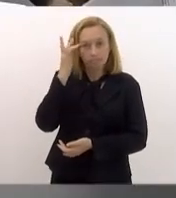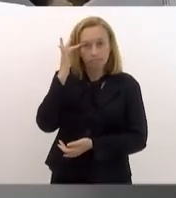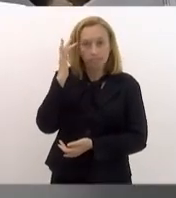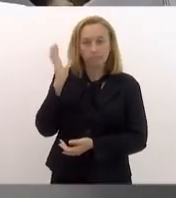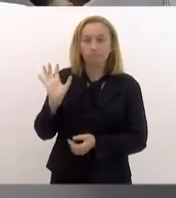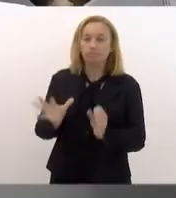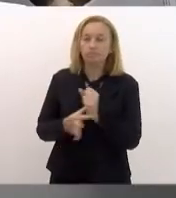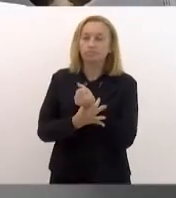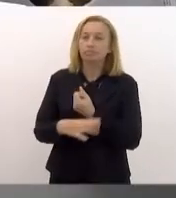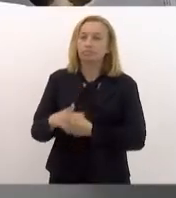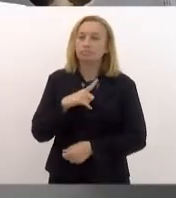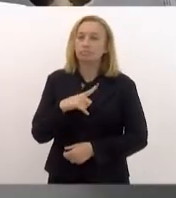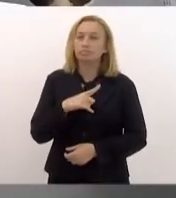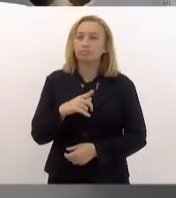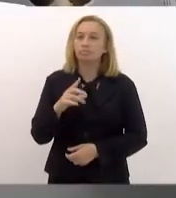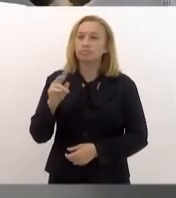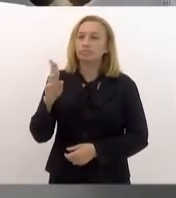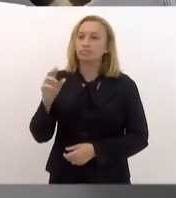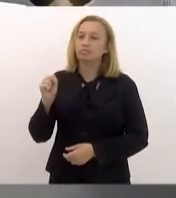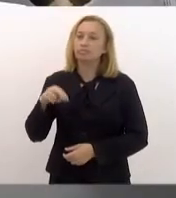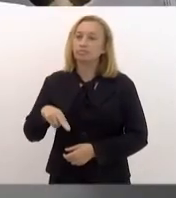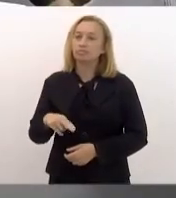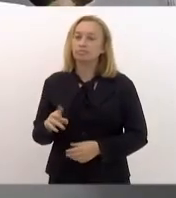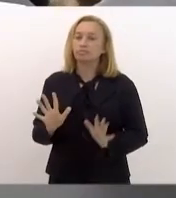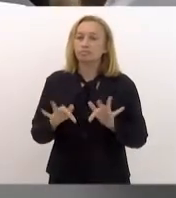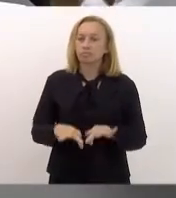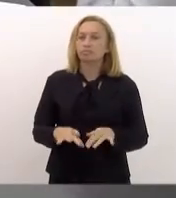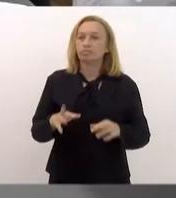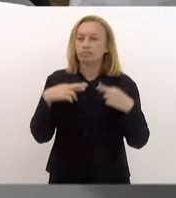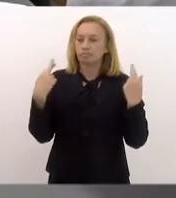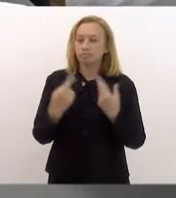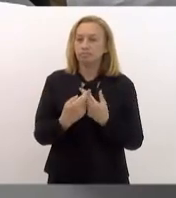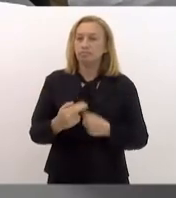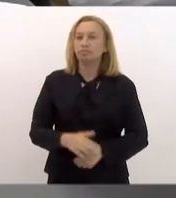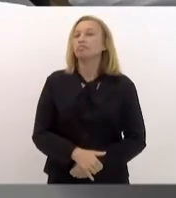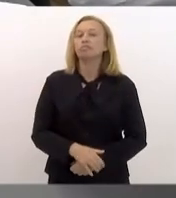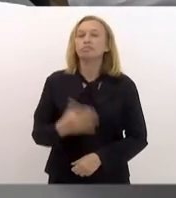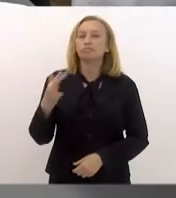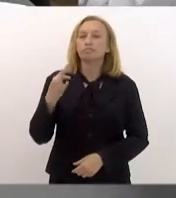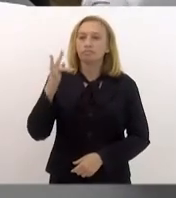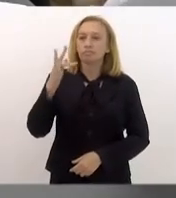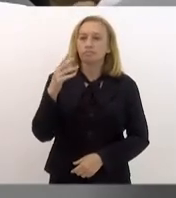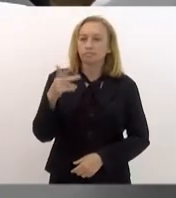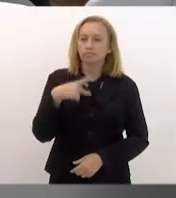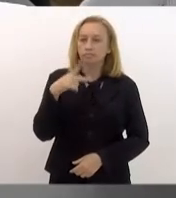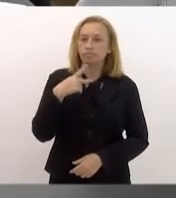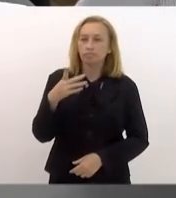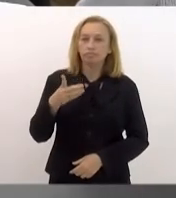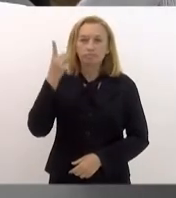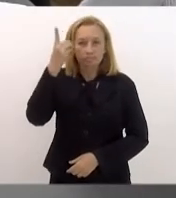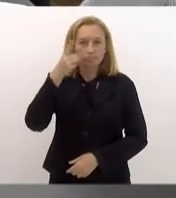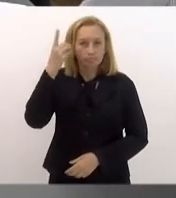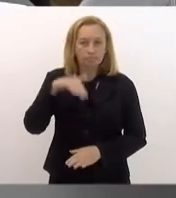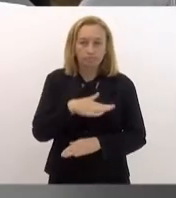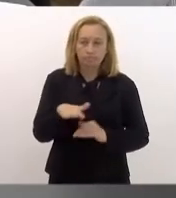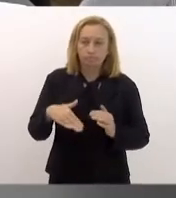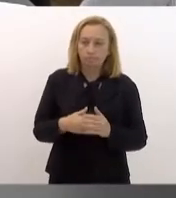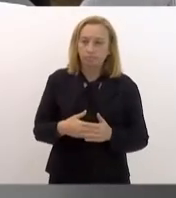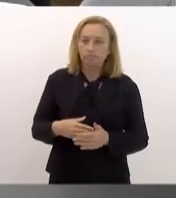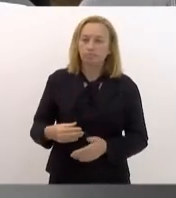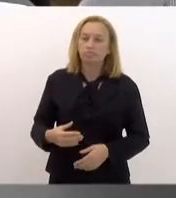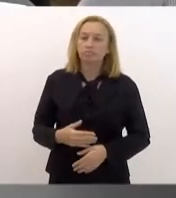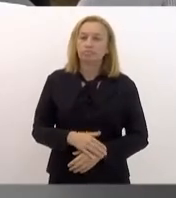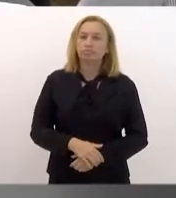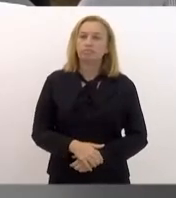inscrito para fazer uma manifestação já perto de finalizar daqui a audiência. Vou tentar ser breve, deputados presentes e demais